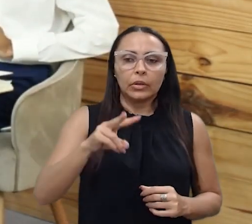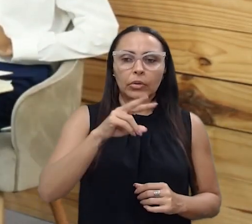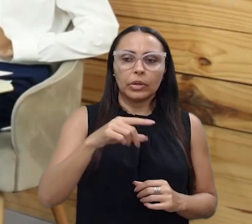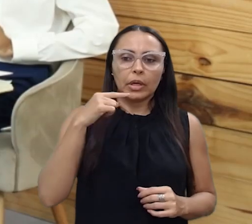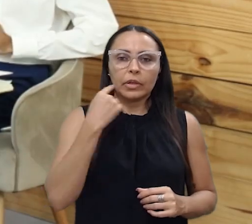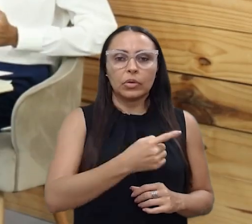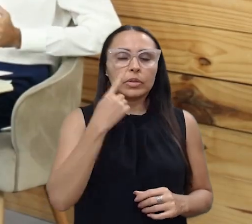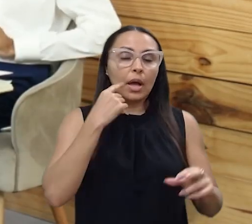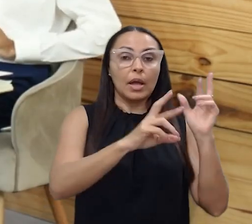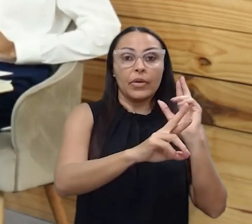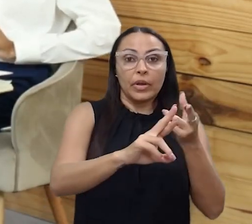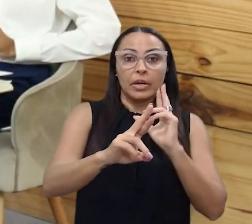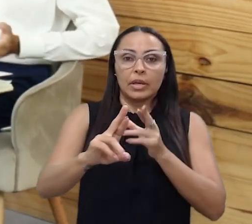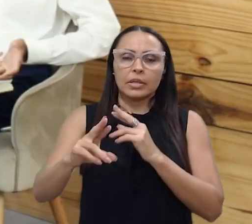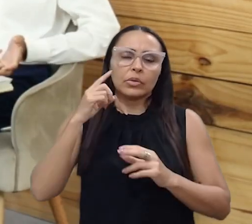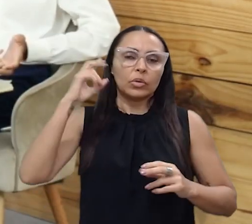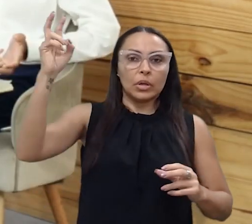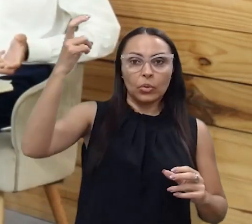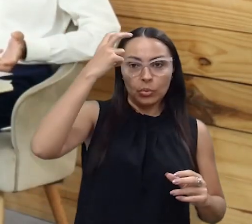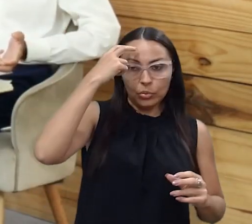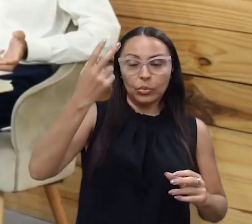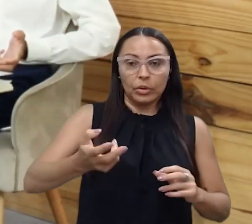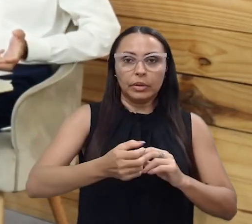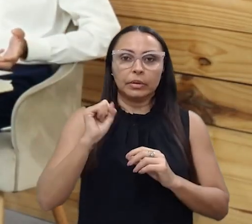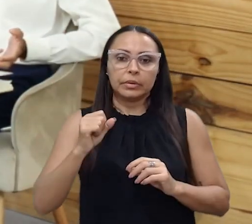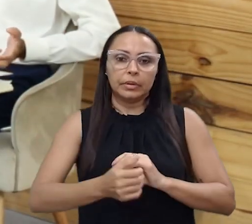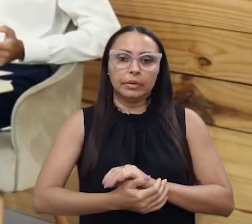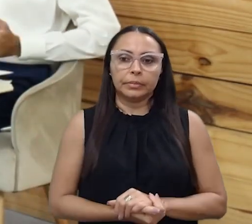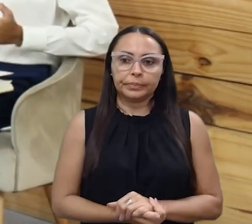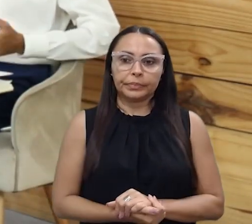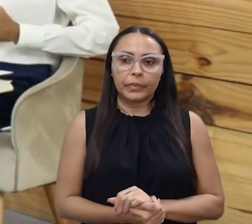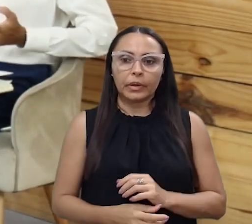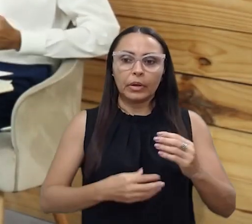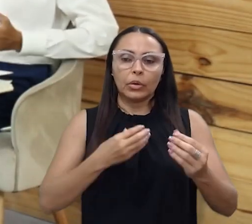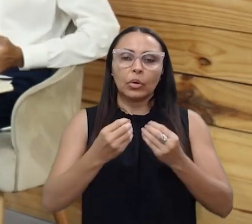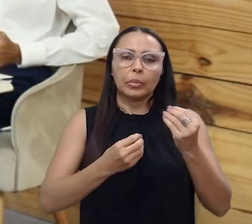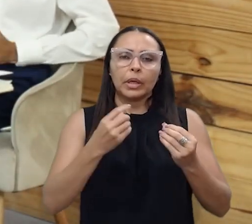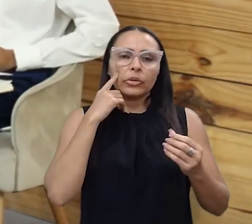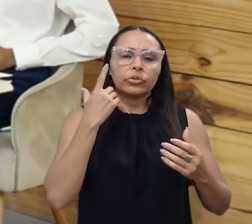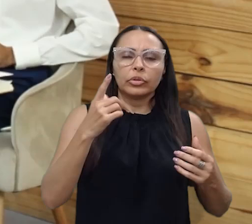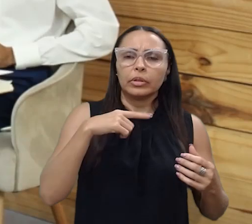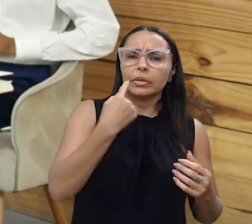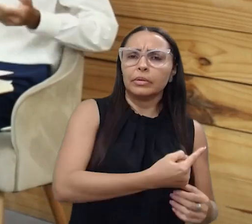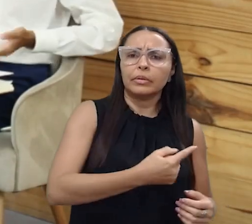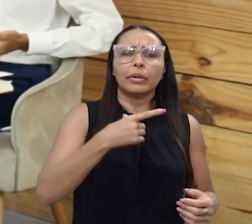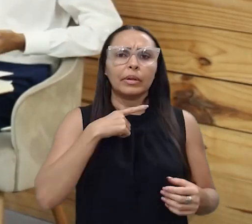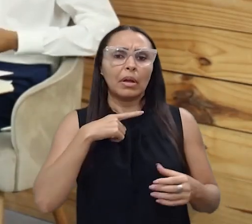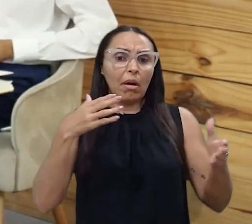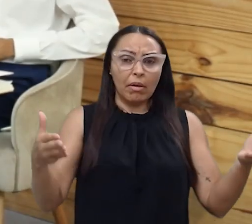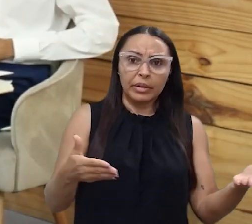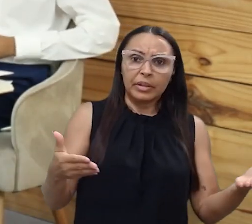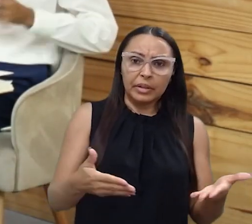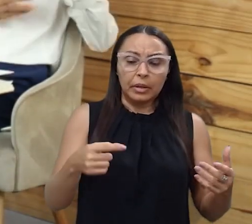nossas referências, ele olhava para a nossa cultura e dizia: como é que a gente não vai valorizar isso? Como é que esses traços que a gente tem